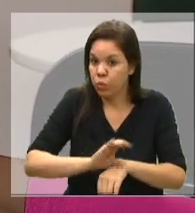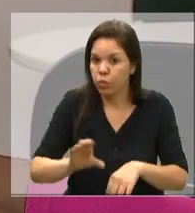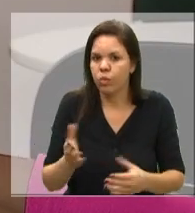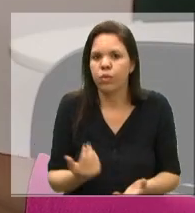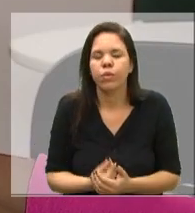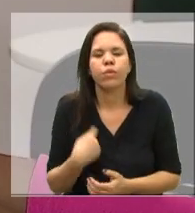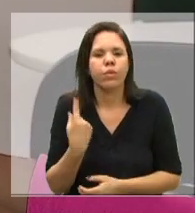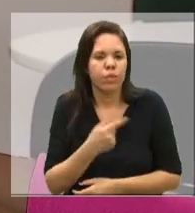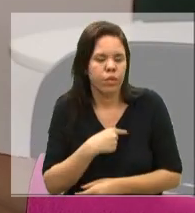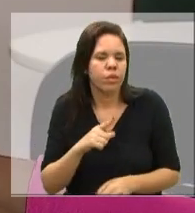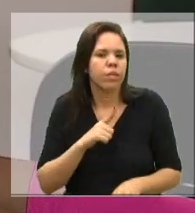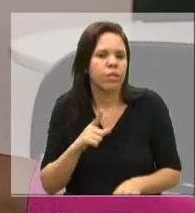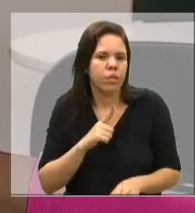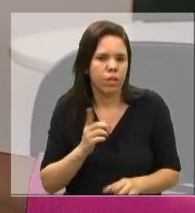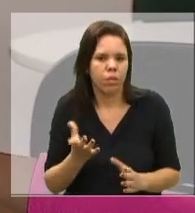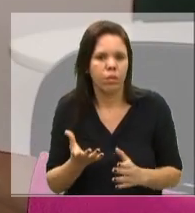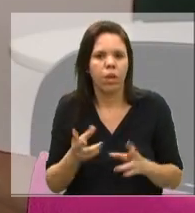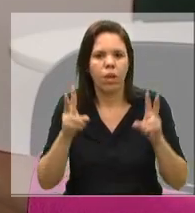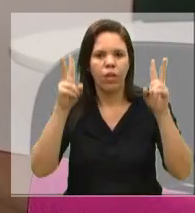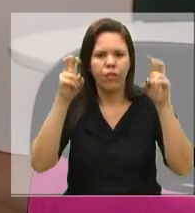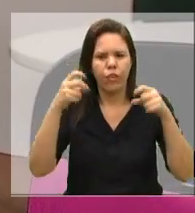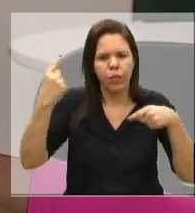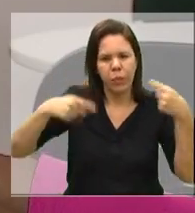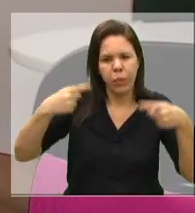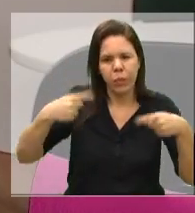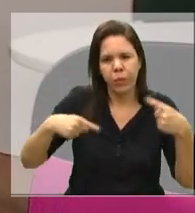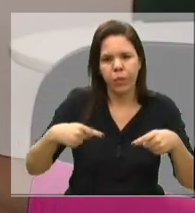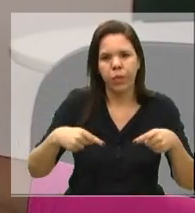E a gente tem também o fórum interativo, que a gente